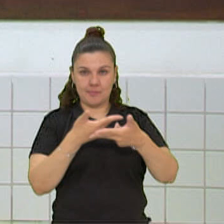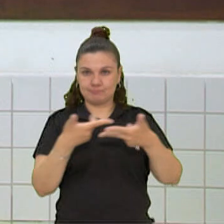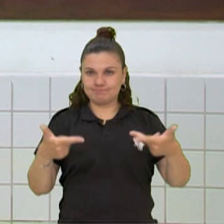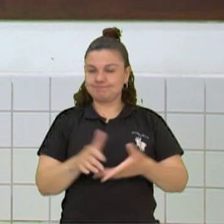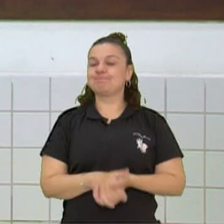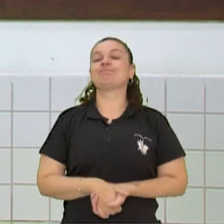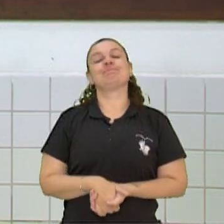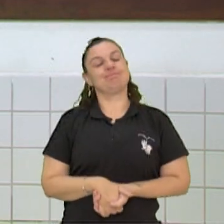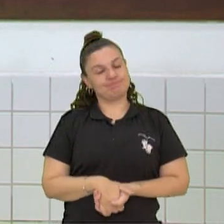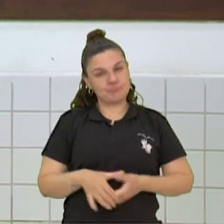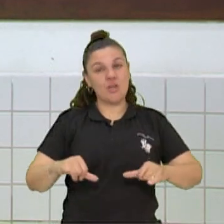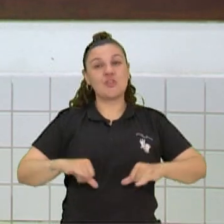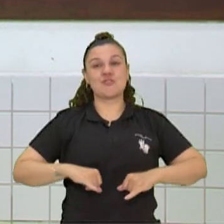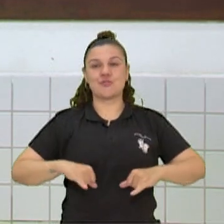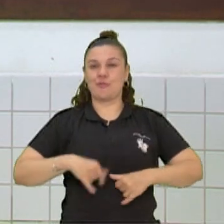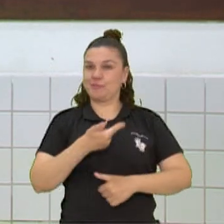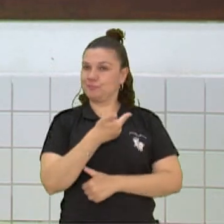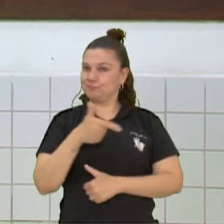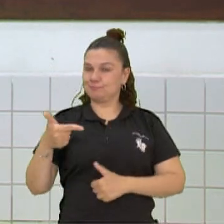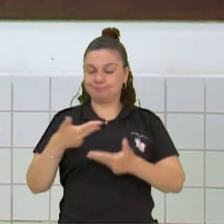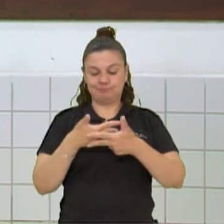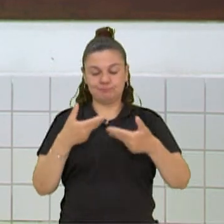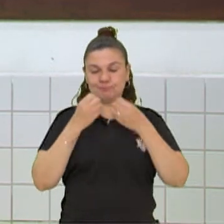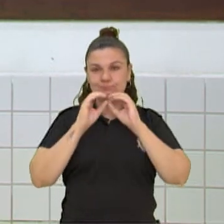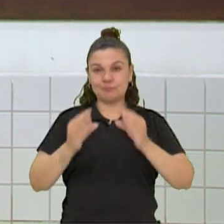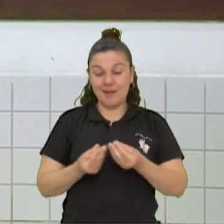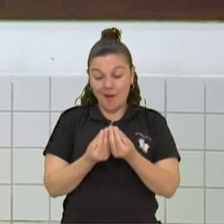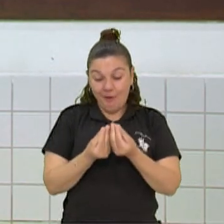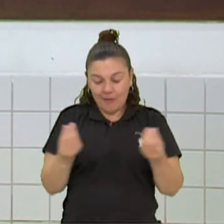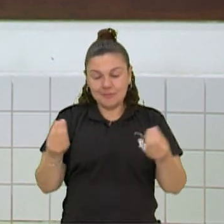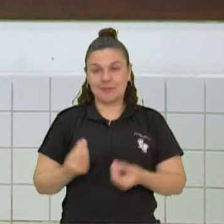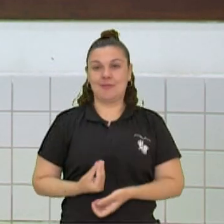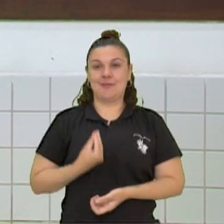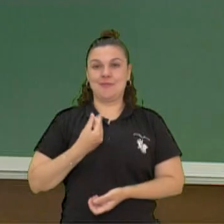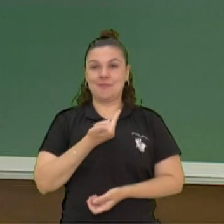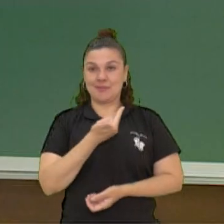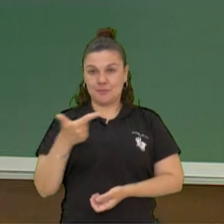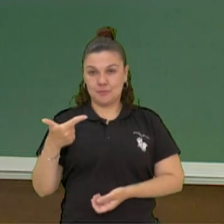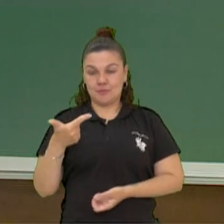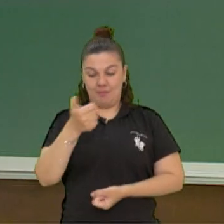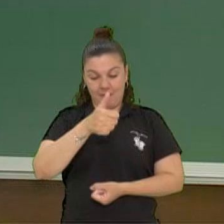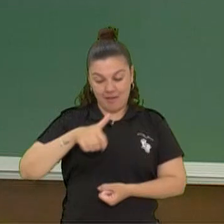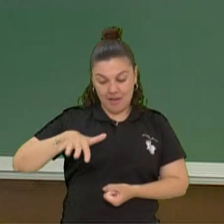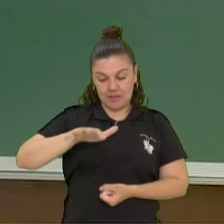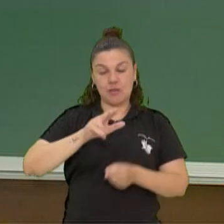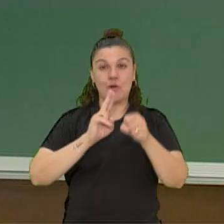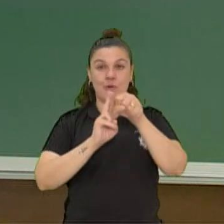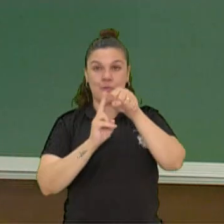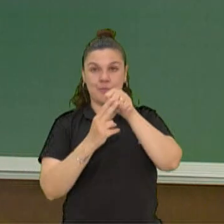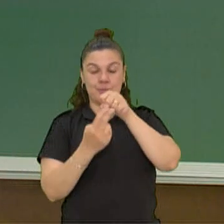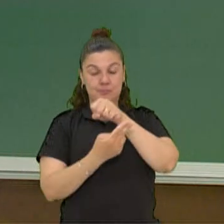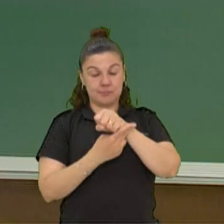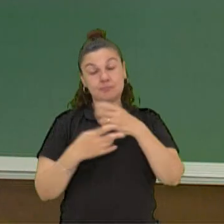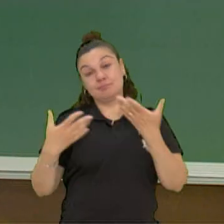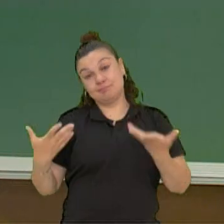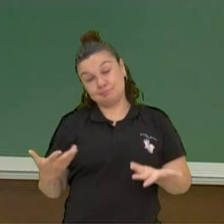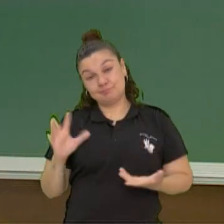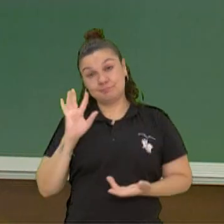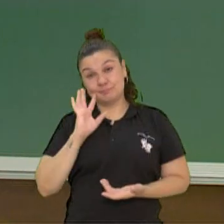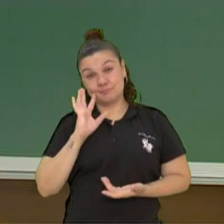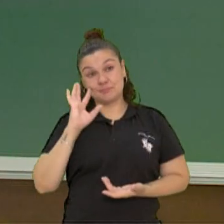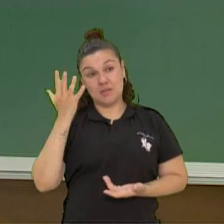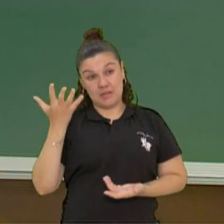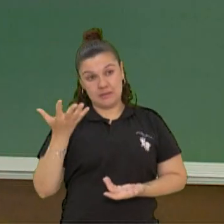pessoas ainda, a população enfrenta todos esses problemas relacionados às áreas urbanas, que enfrentam, lógico, situações